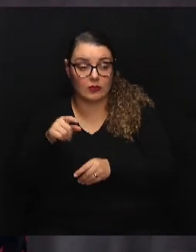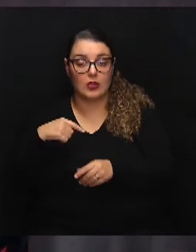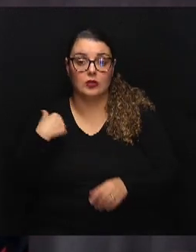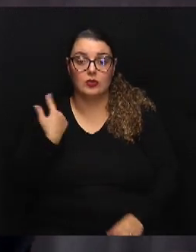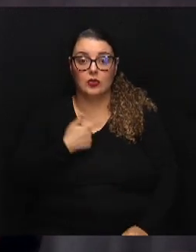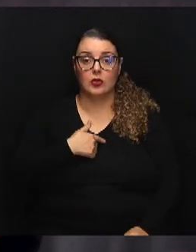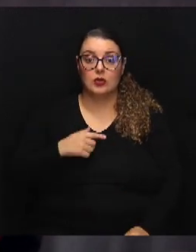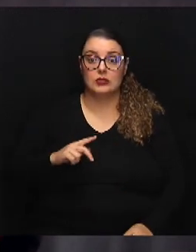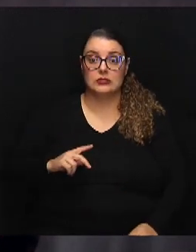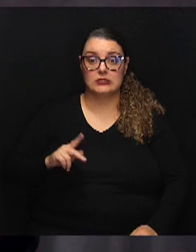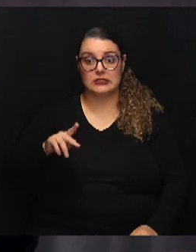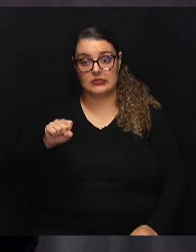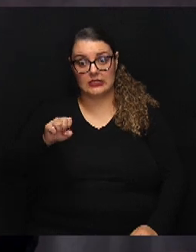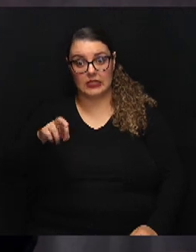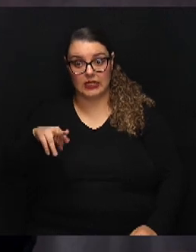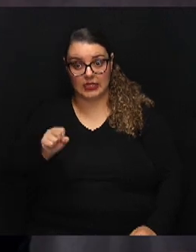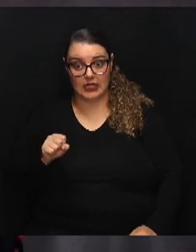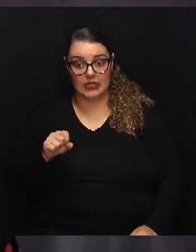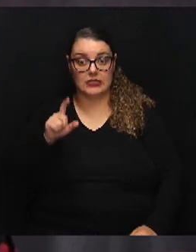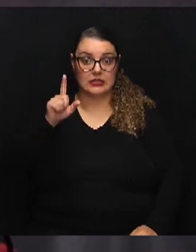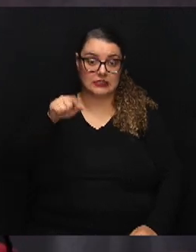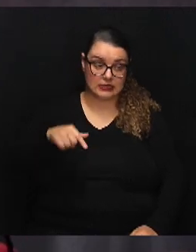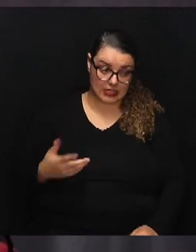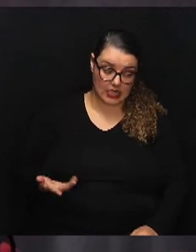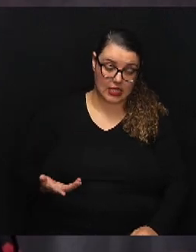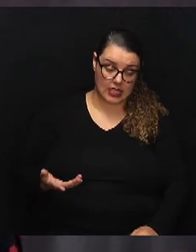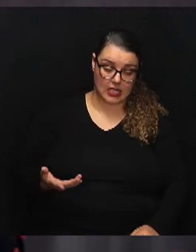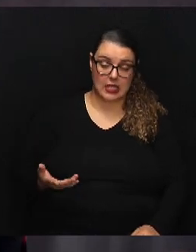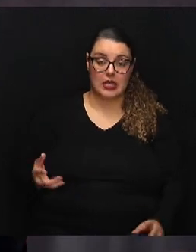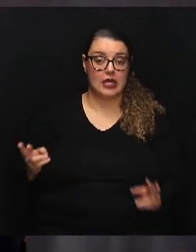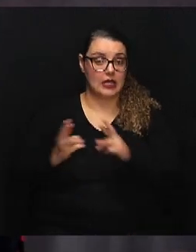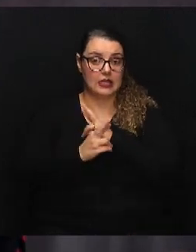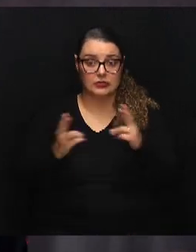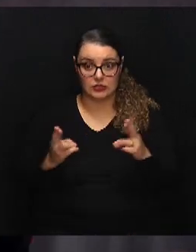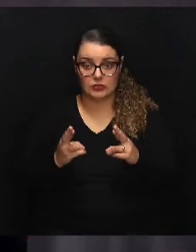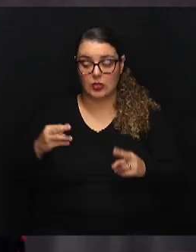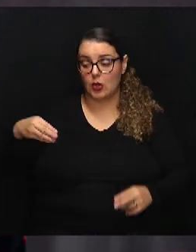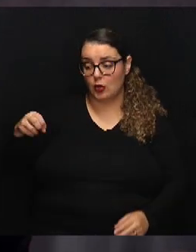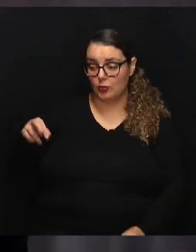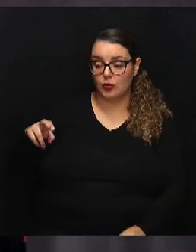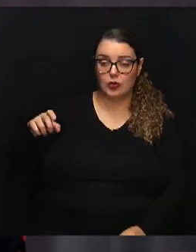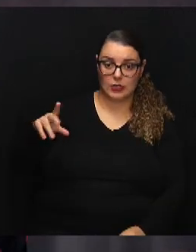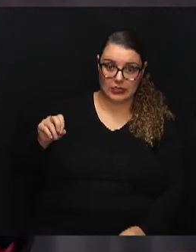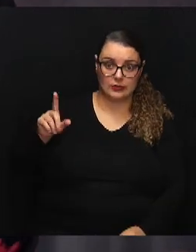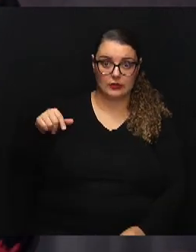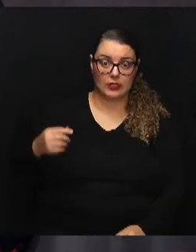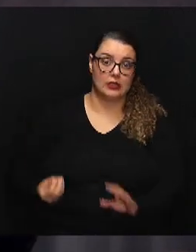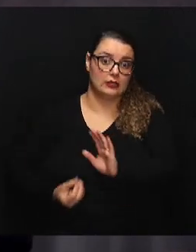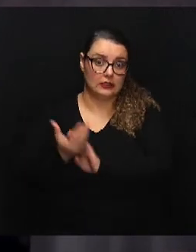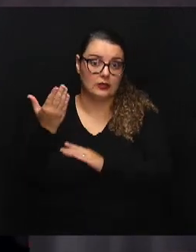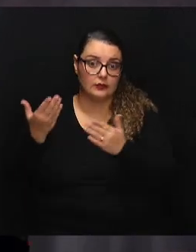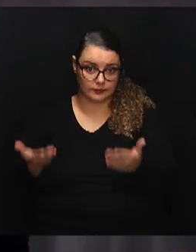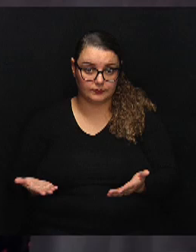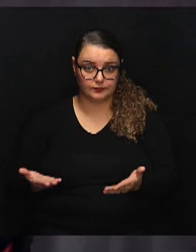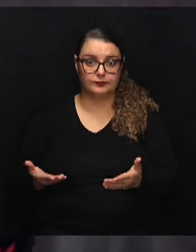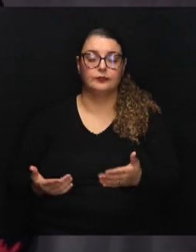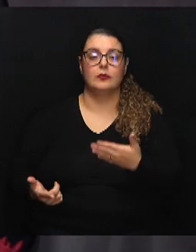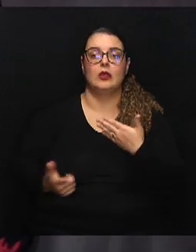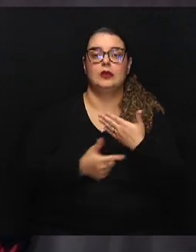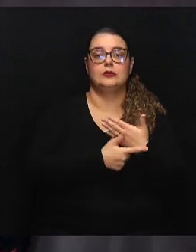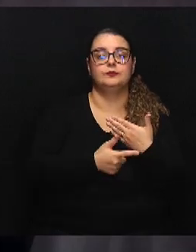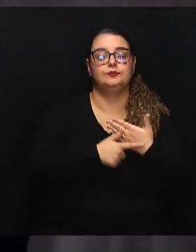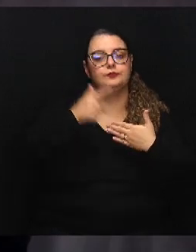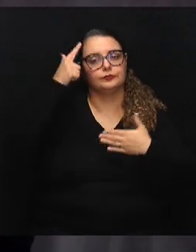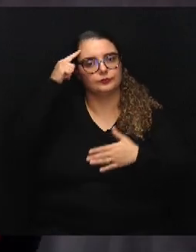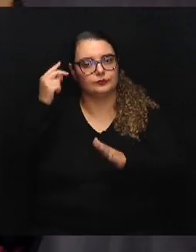Então, Moreno, que é o pai do psicodrama, ele defende o desenvolvimento dos papéis através da criatividade e